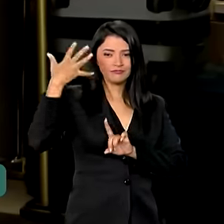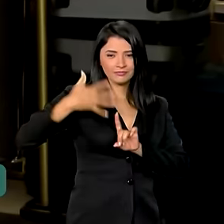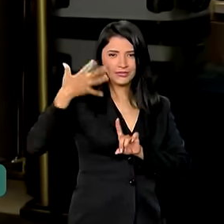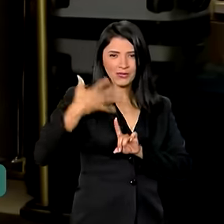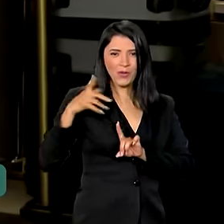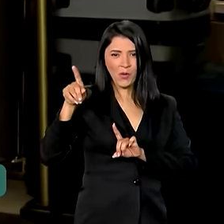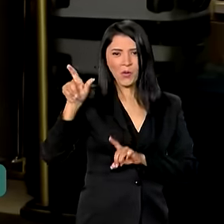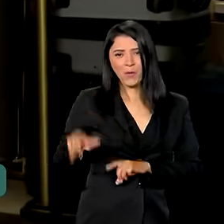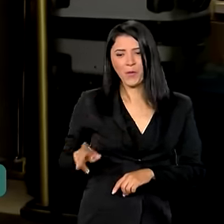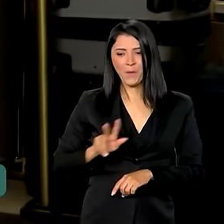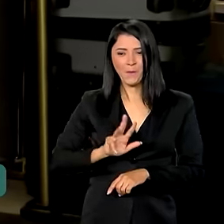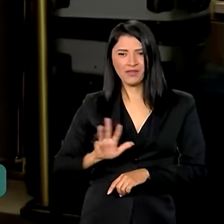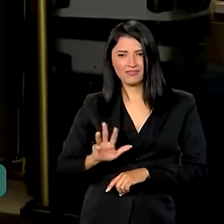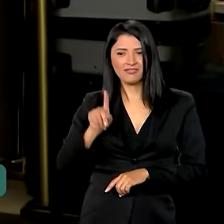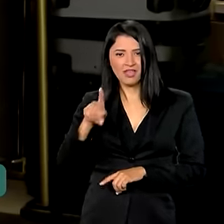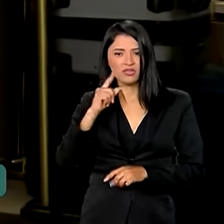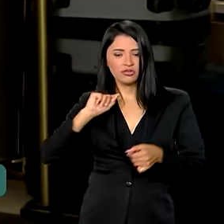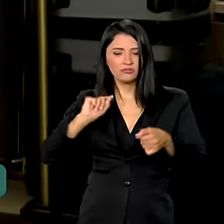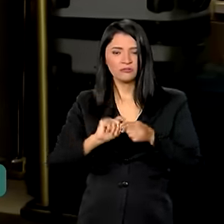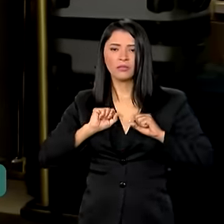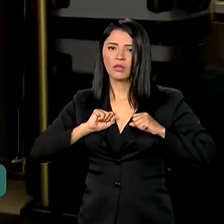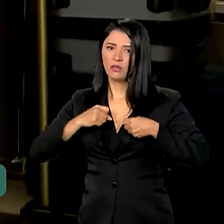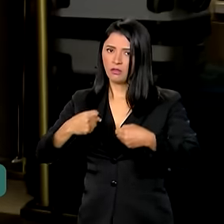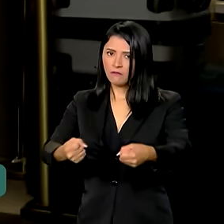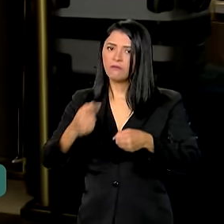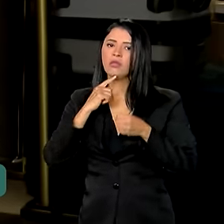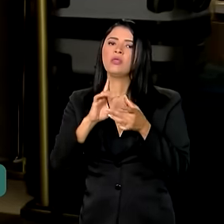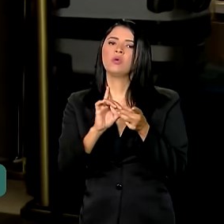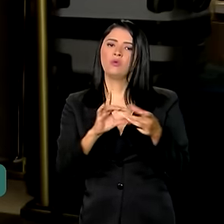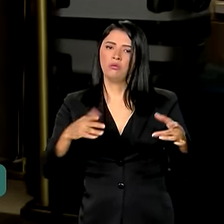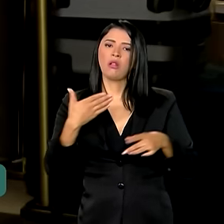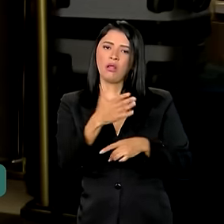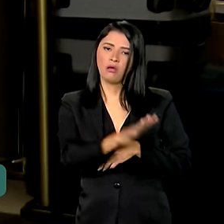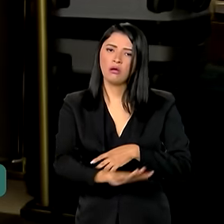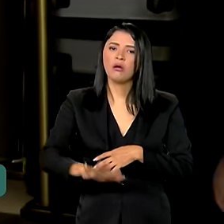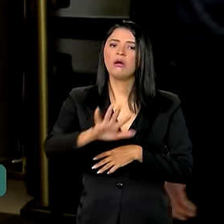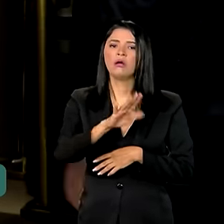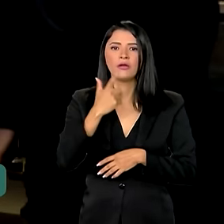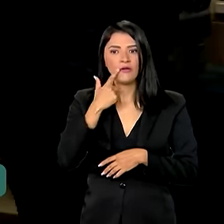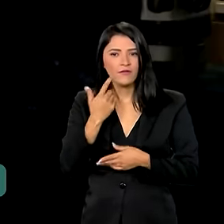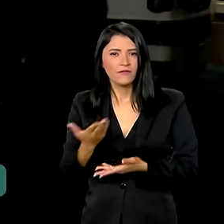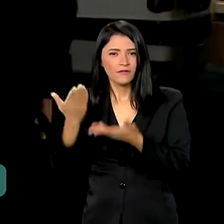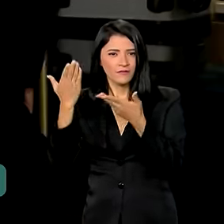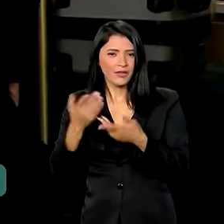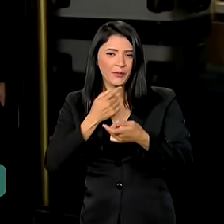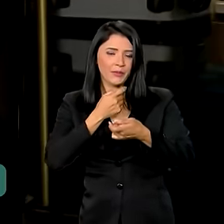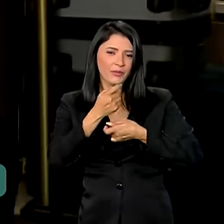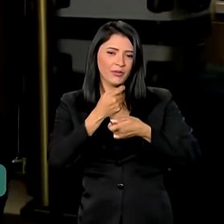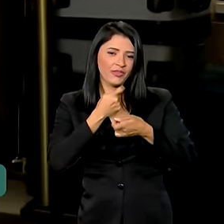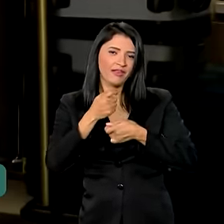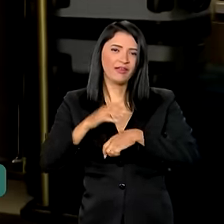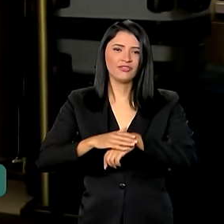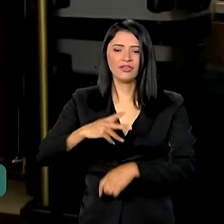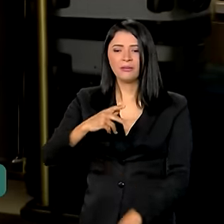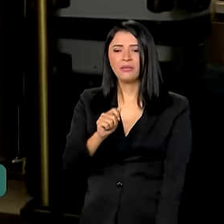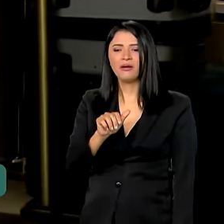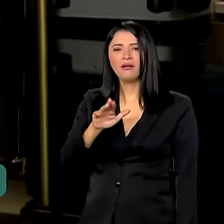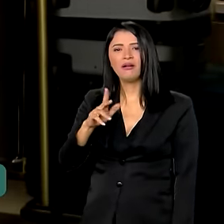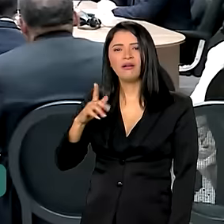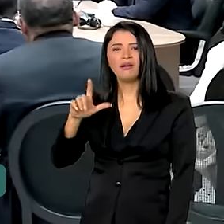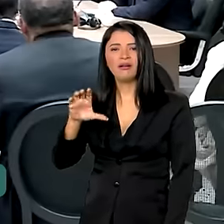fez na cúpula, o presidente Lula defendeu a democracia na região. Vamos ver na reportagem de Pablo